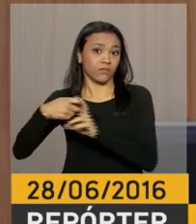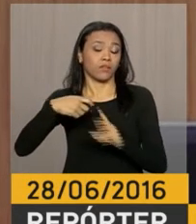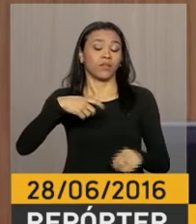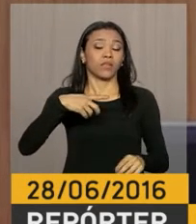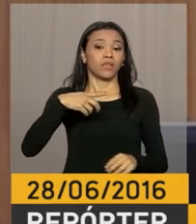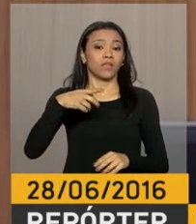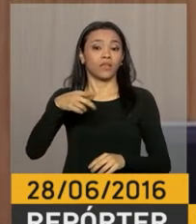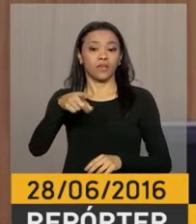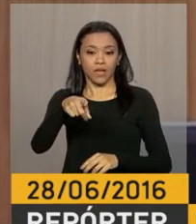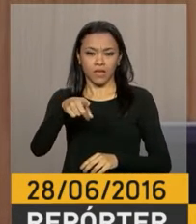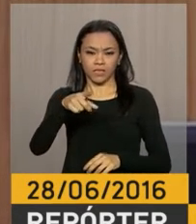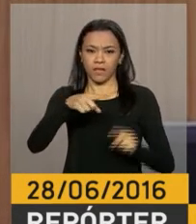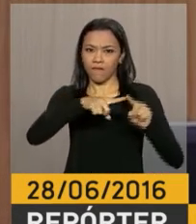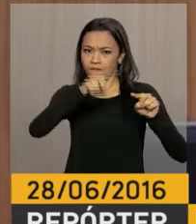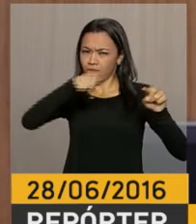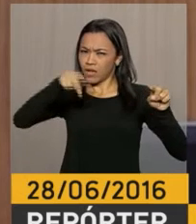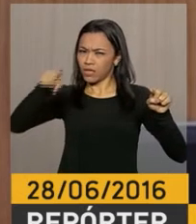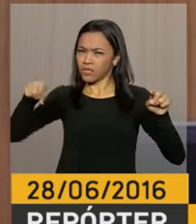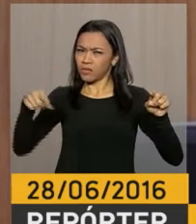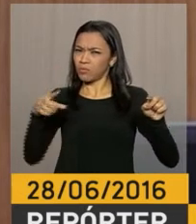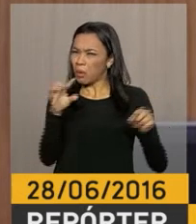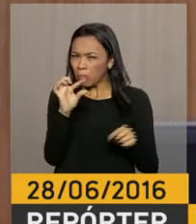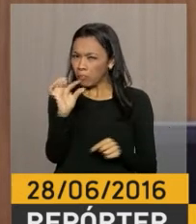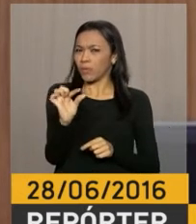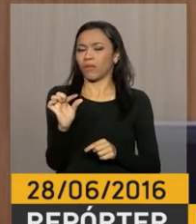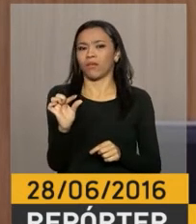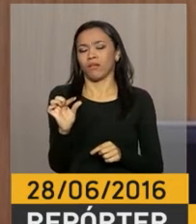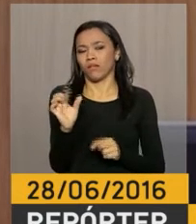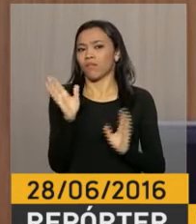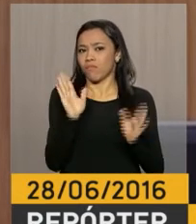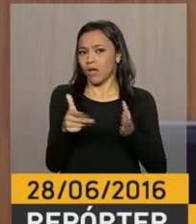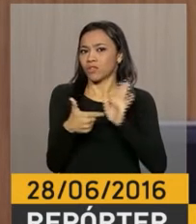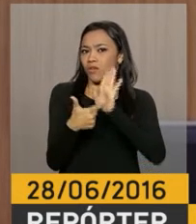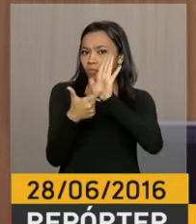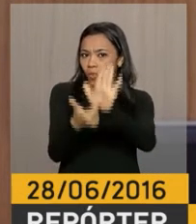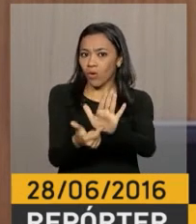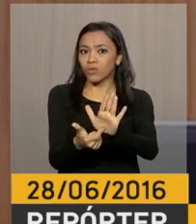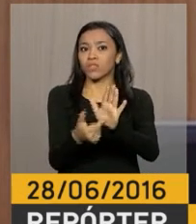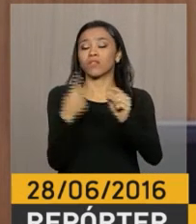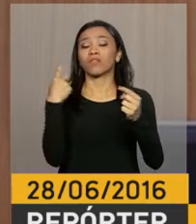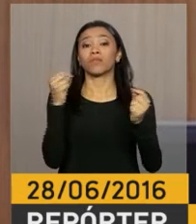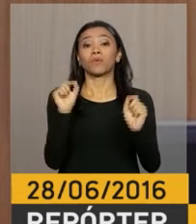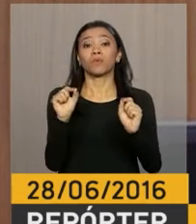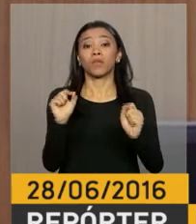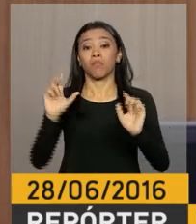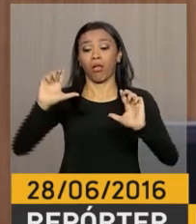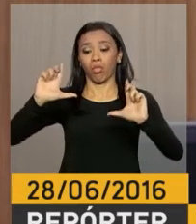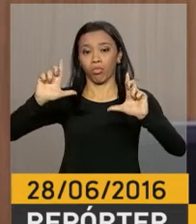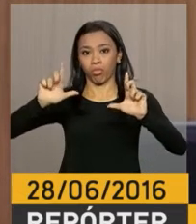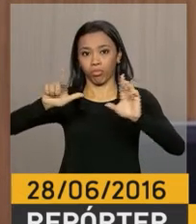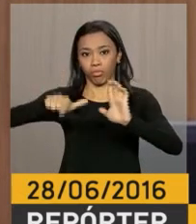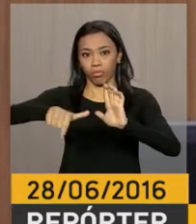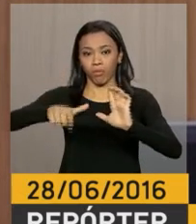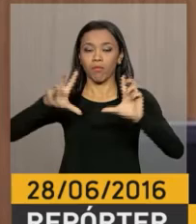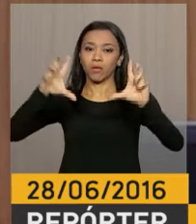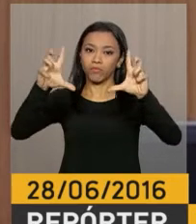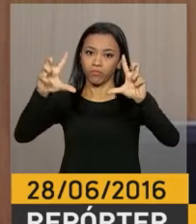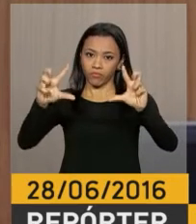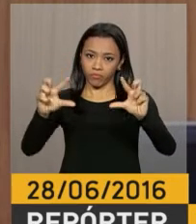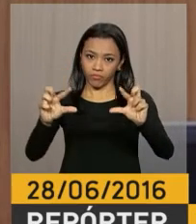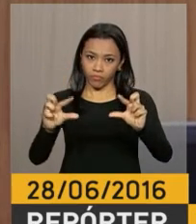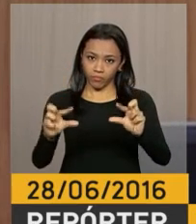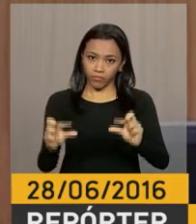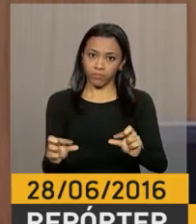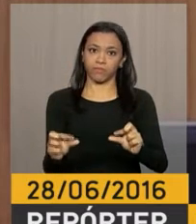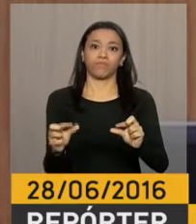é tão pequena, mas já começa a mostrar retração, né, nesses